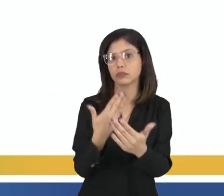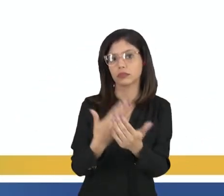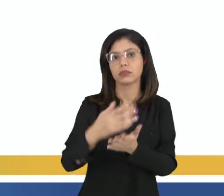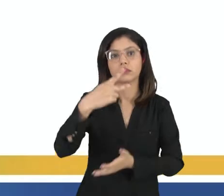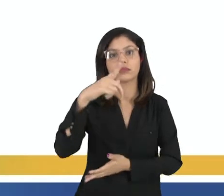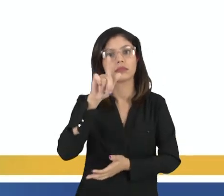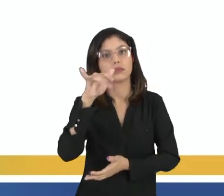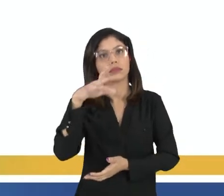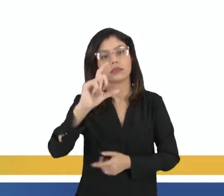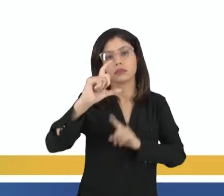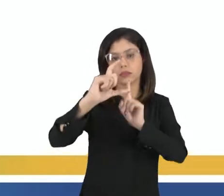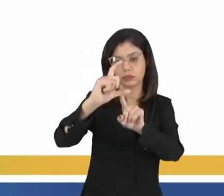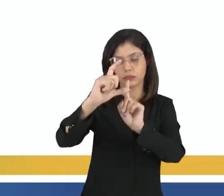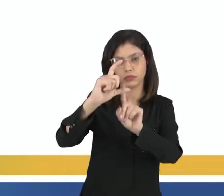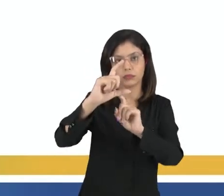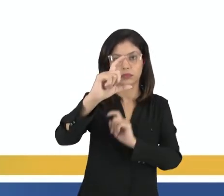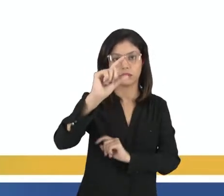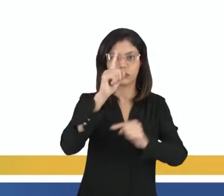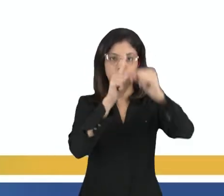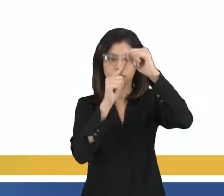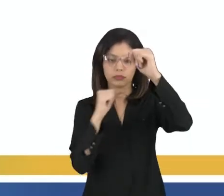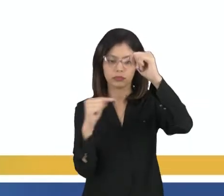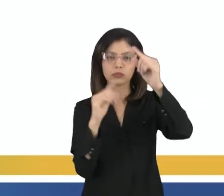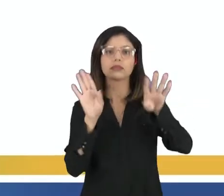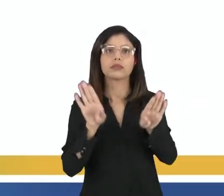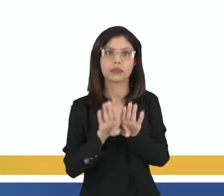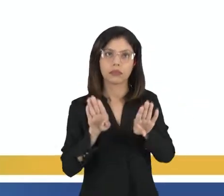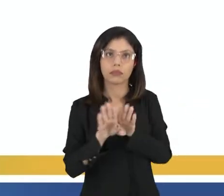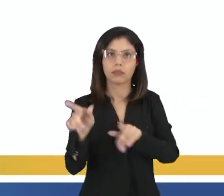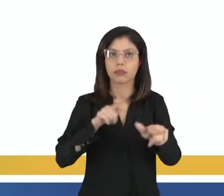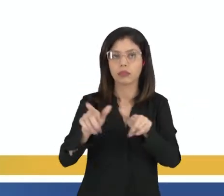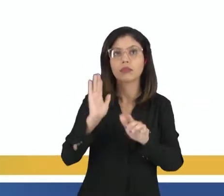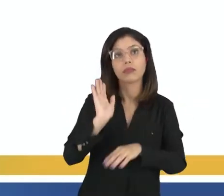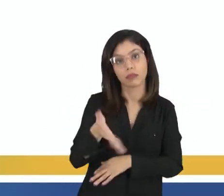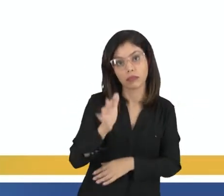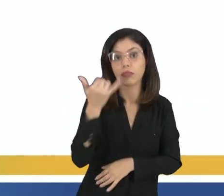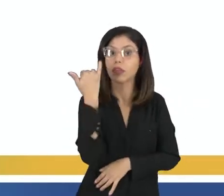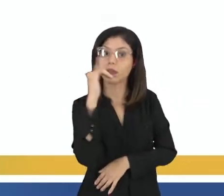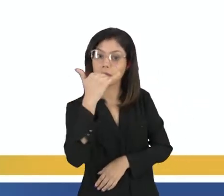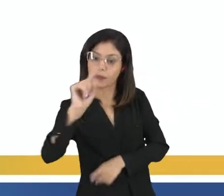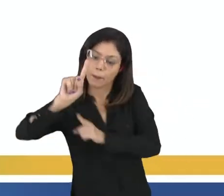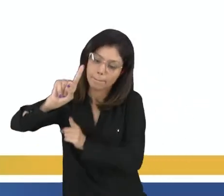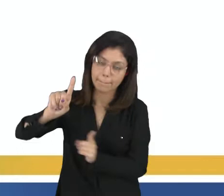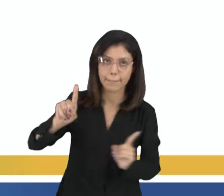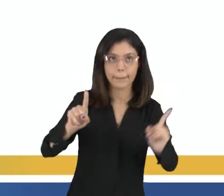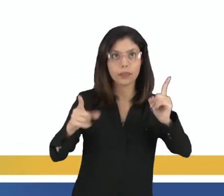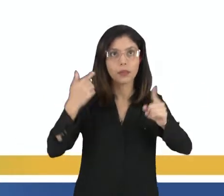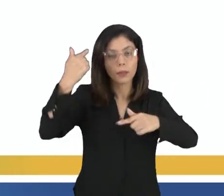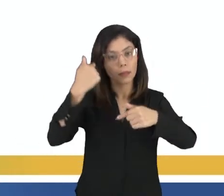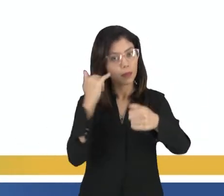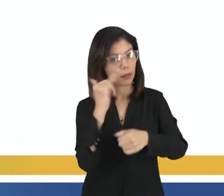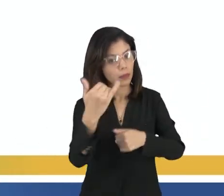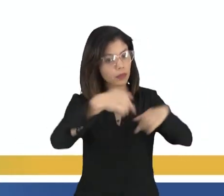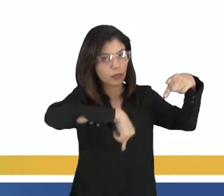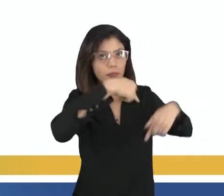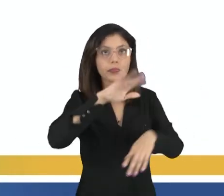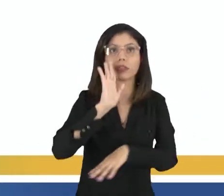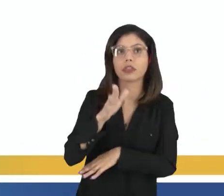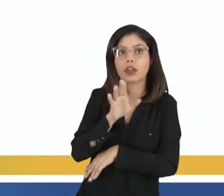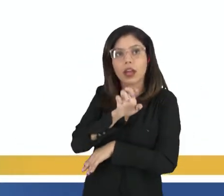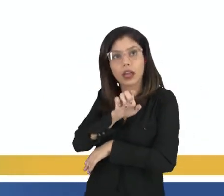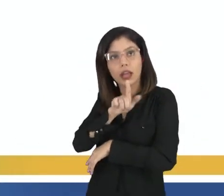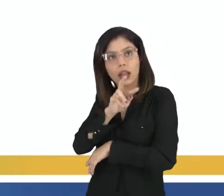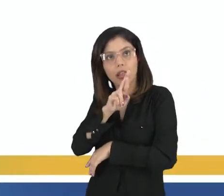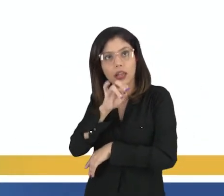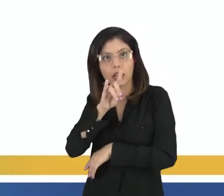das pilhas e bateria. Quando a gente trabalha o conceito de energia elétrica para energia química, aí nós temos